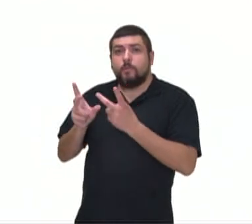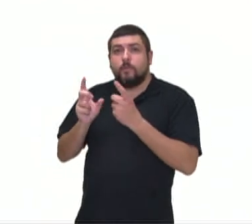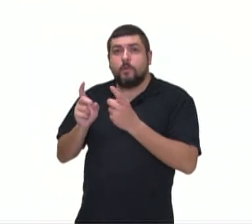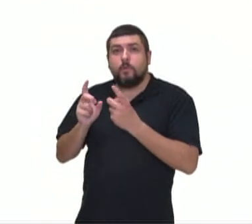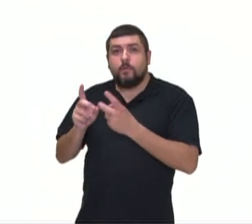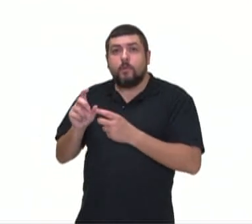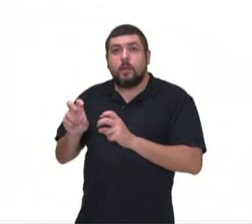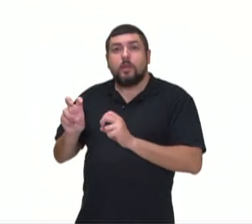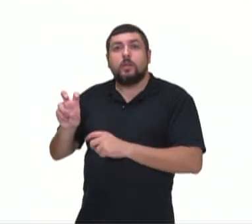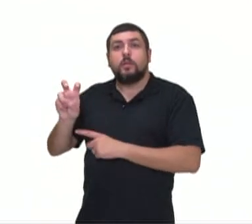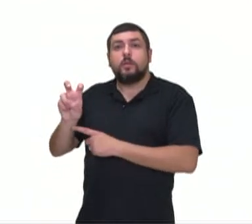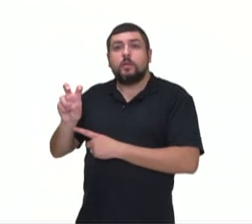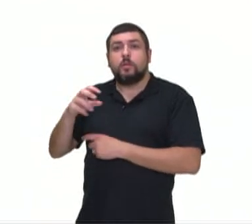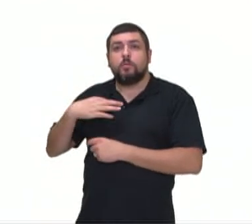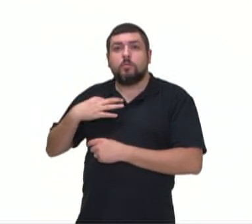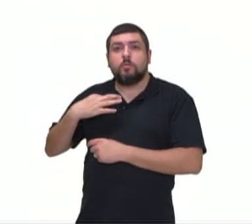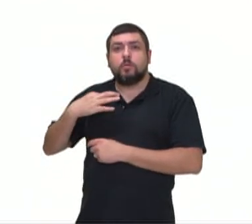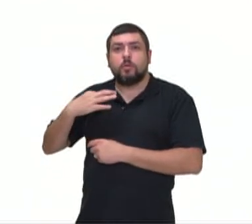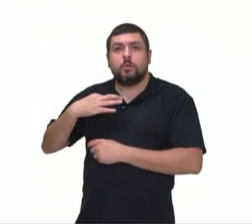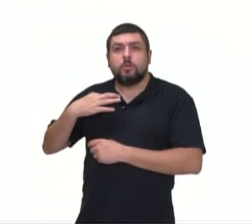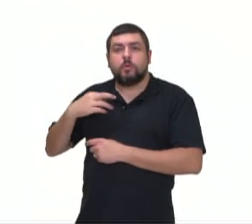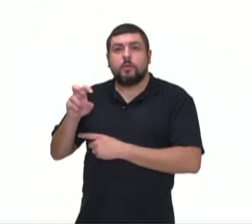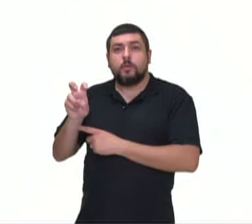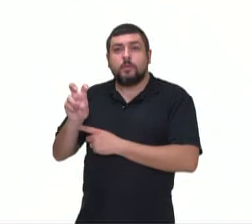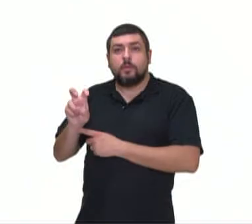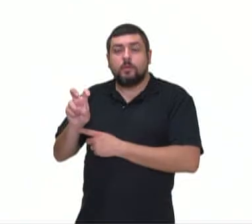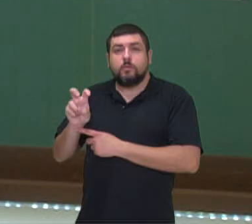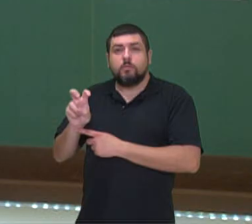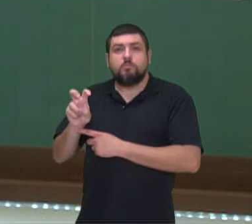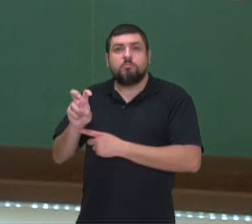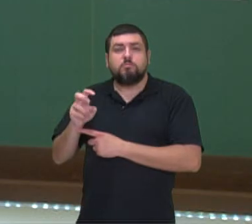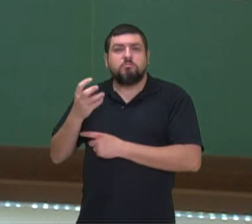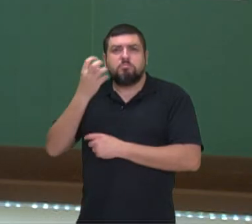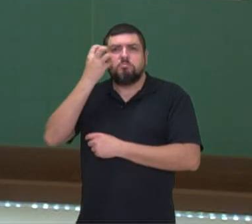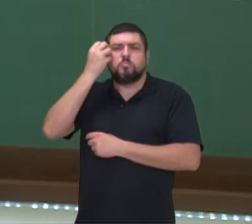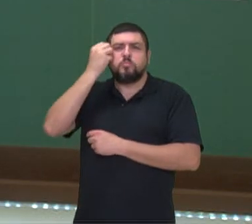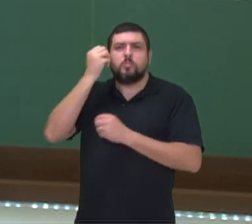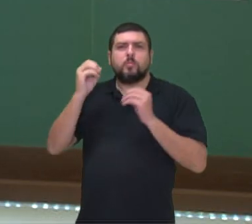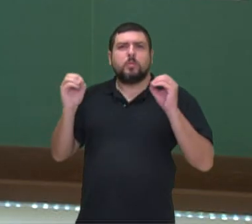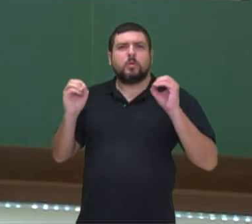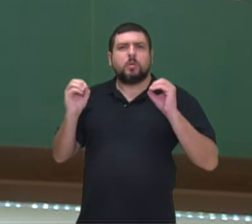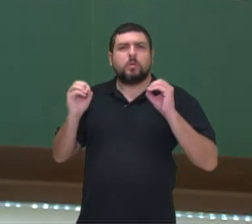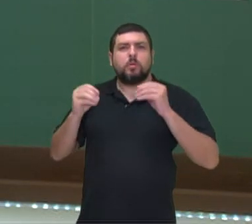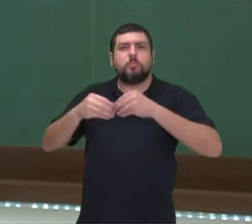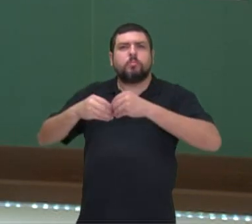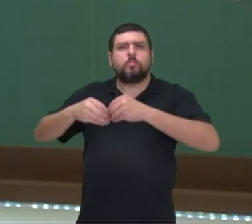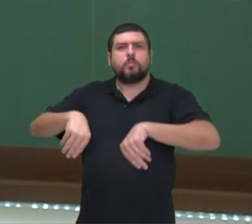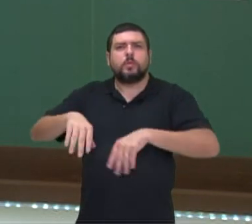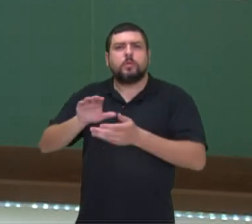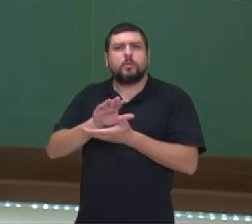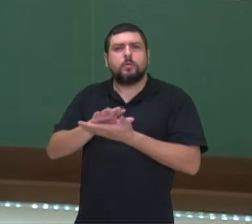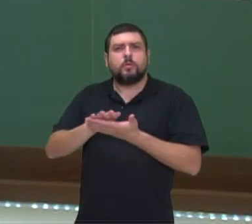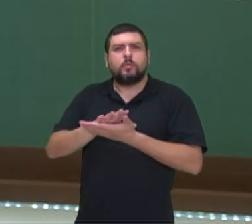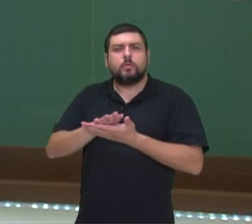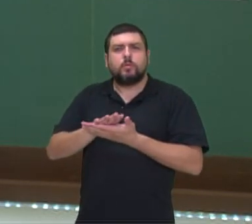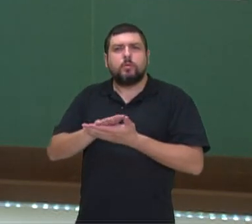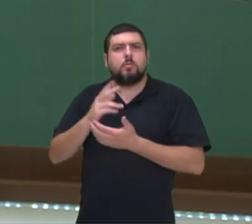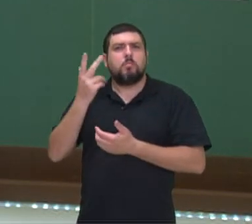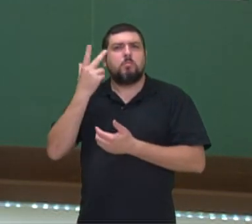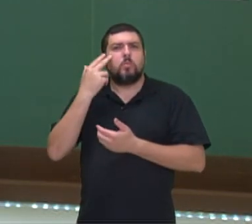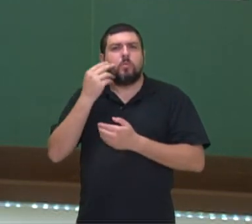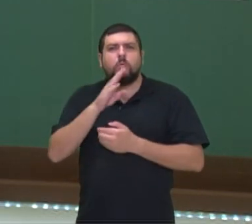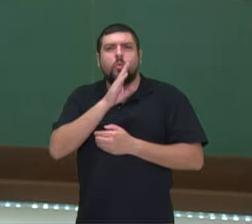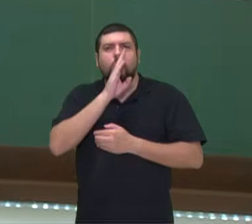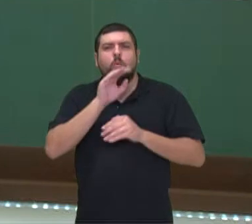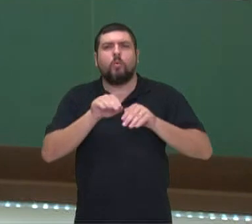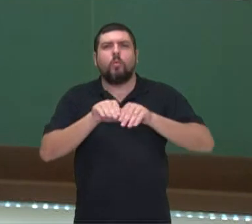lucro nem prejuízo, tá? Então, ela não vai ter lucro nem prejuízo, porque o lucro ele é dado aqui em relação ao eixo Y. Então,